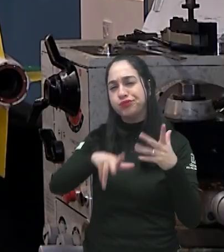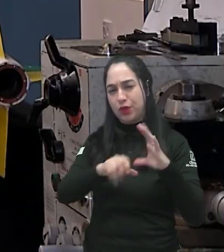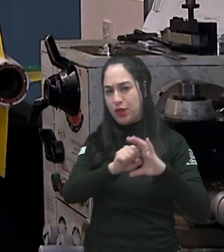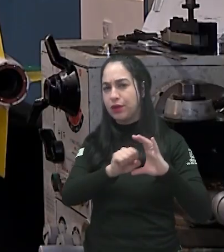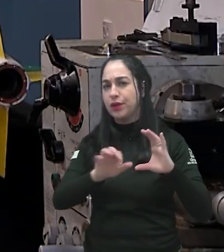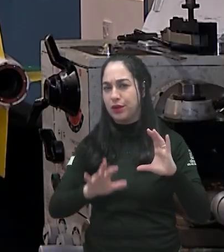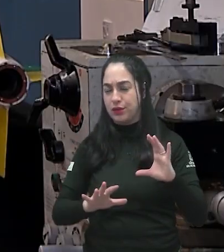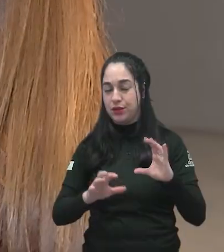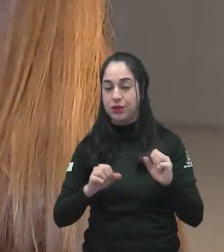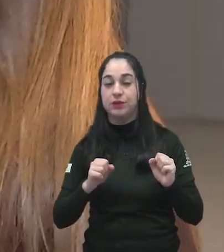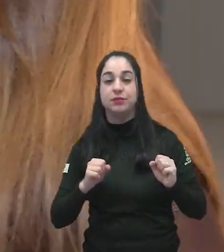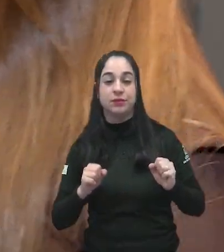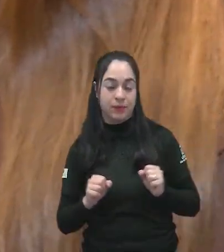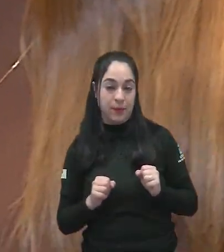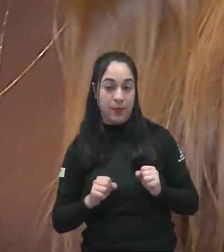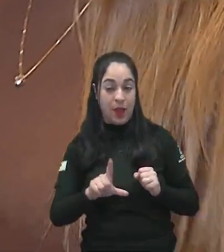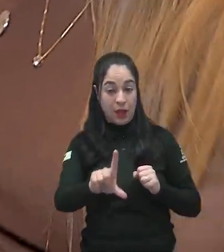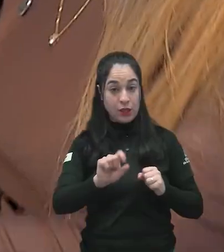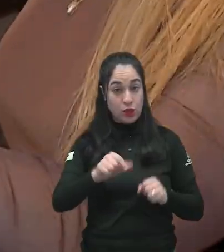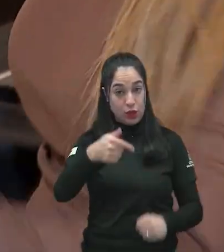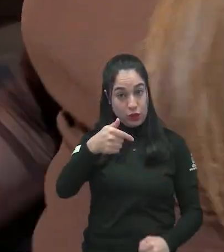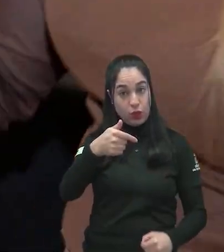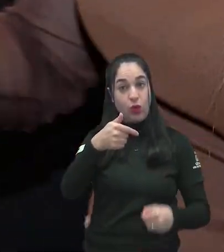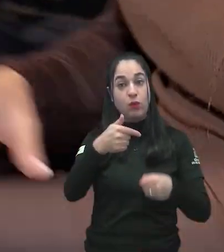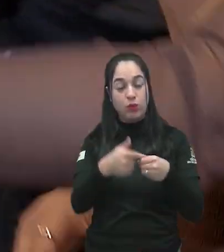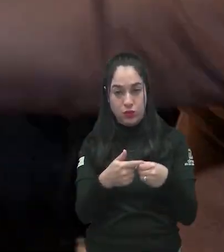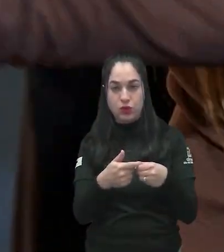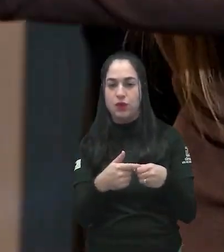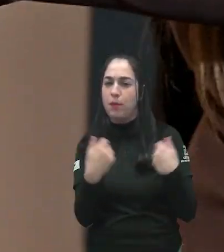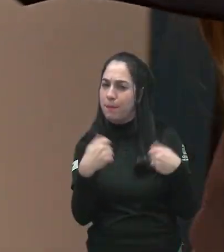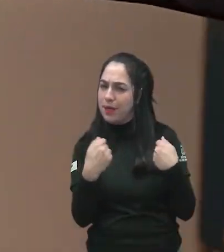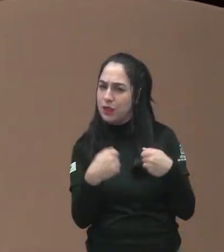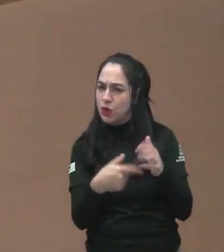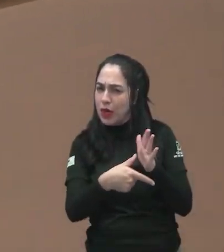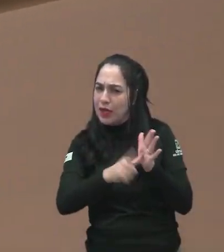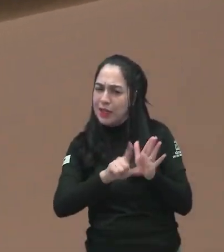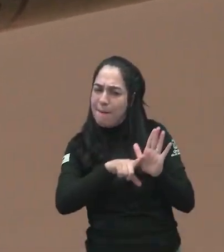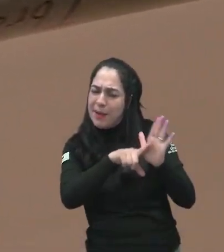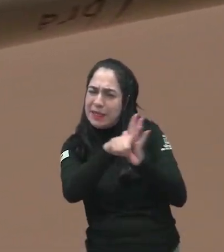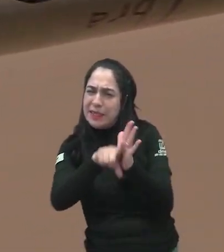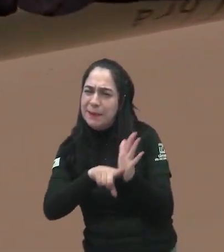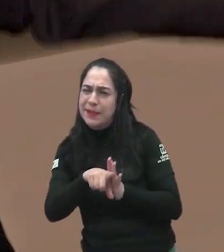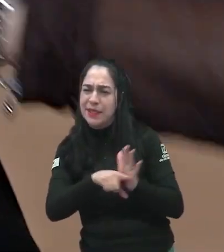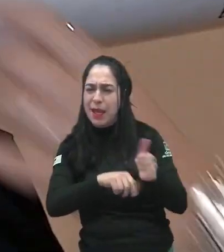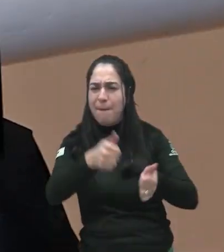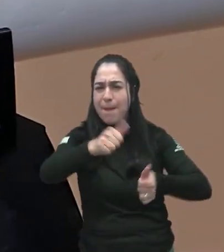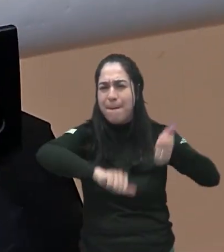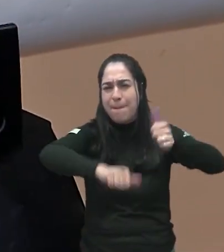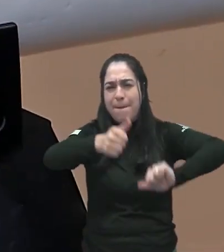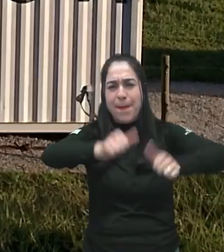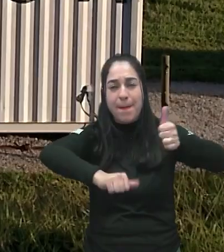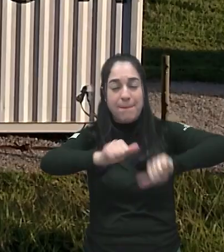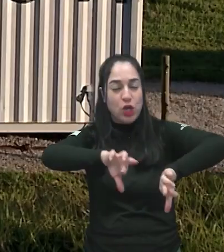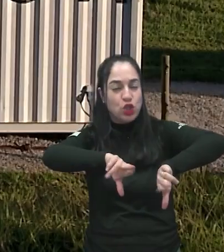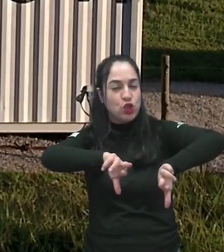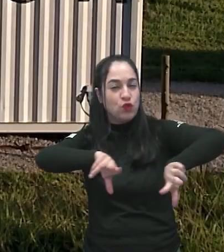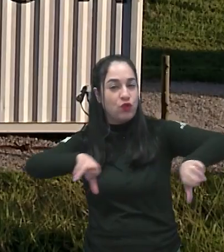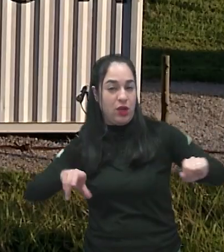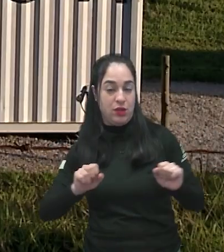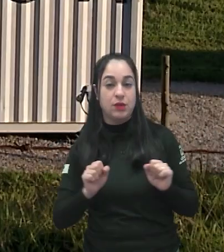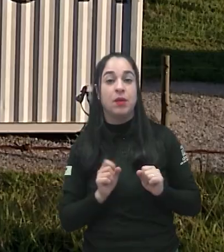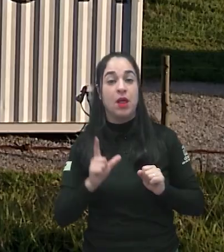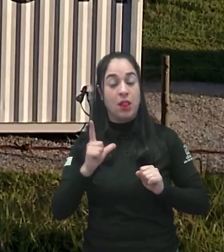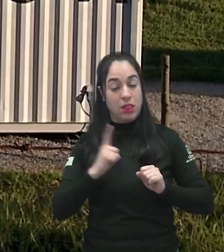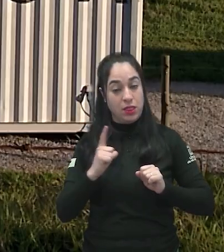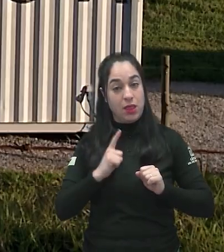toda essa precisão. Todo o processo para a escolha do combustível demandou muita pesquisa e inúmeros testes. A empresa